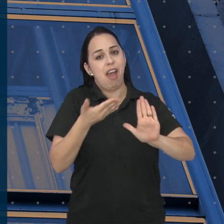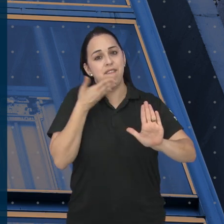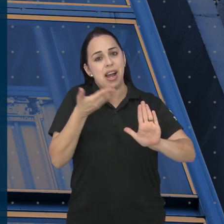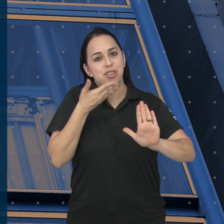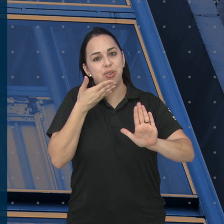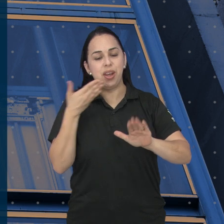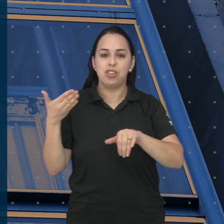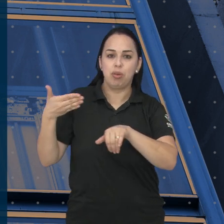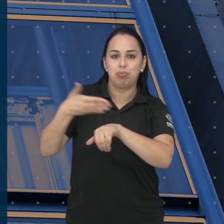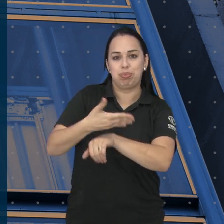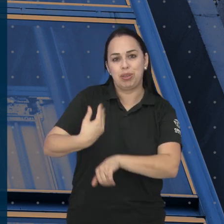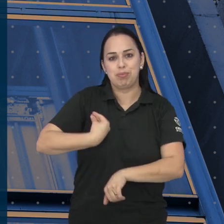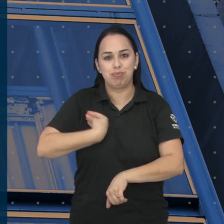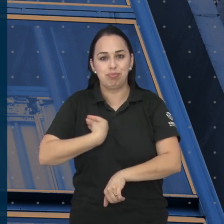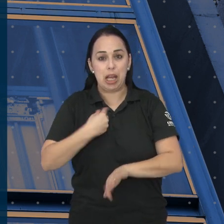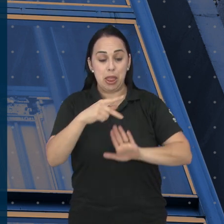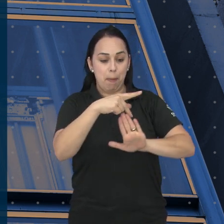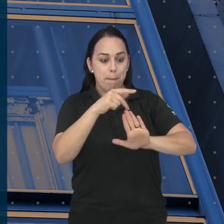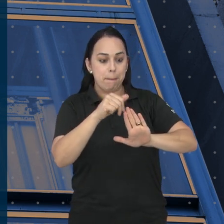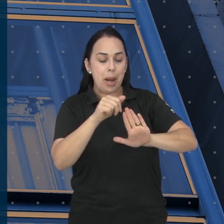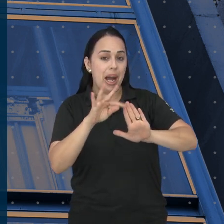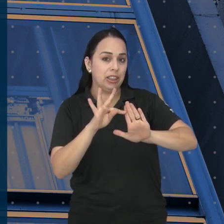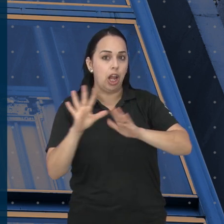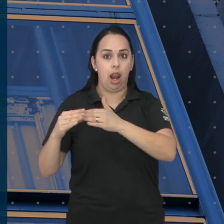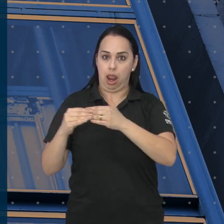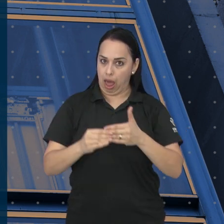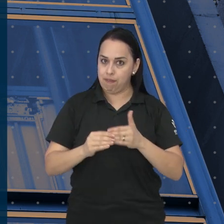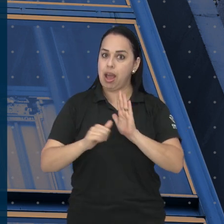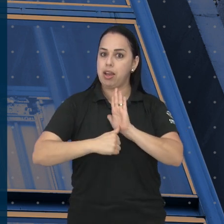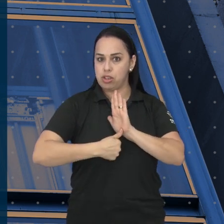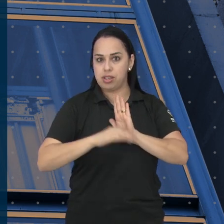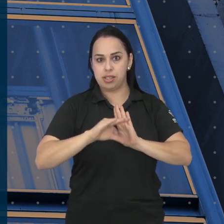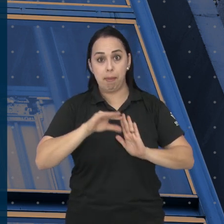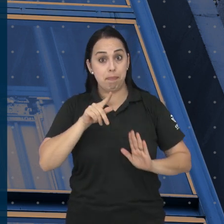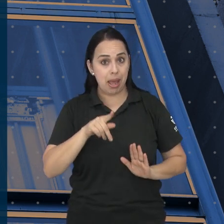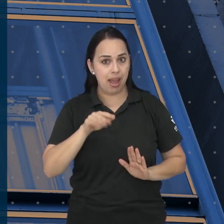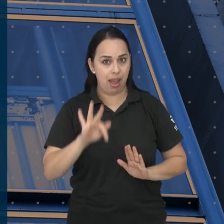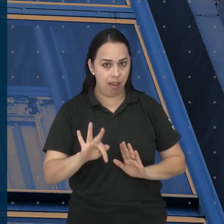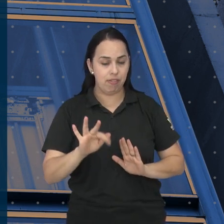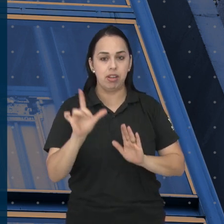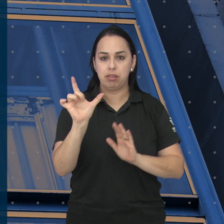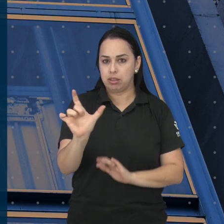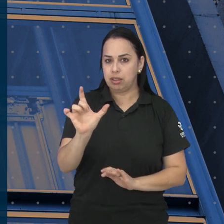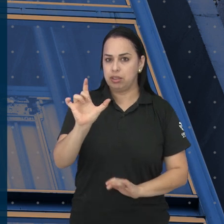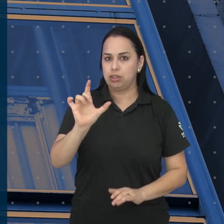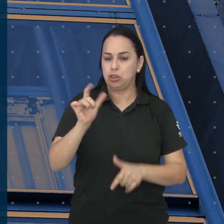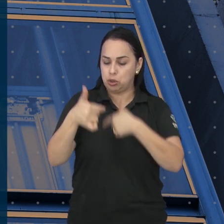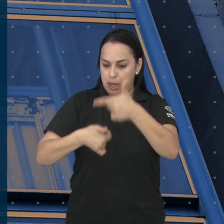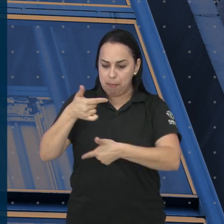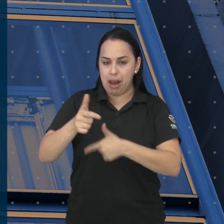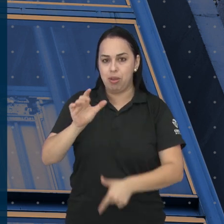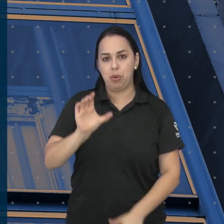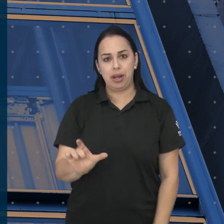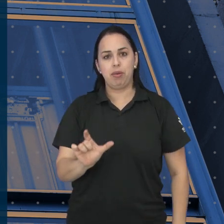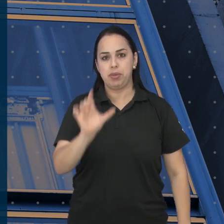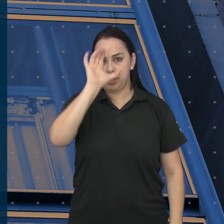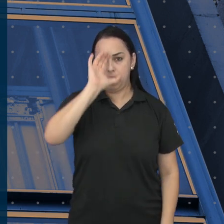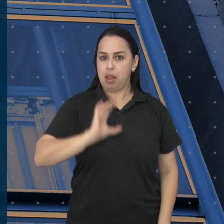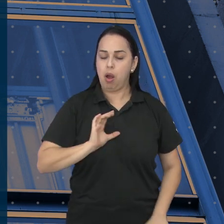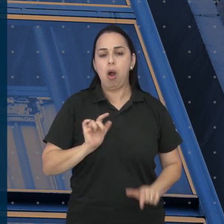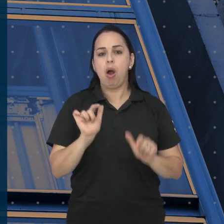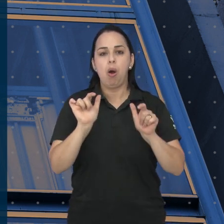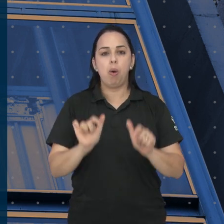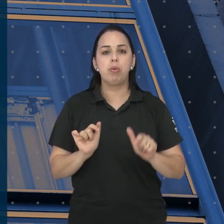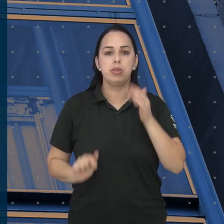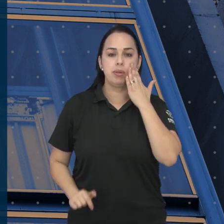é fácil, é só comparecer ao PAT, levando RG, CPF, carteira de trabalho e o cartão cidadão. O PAT